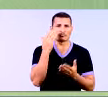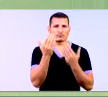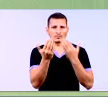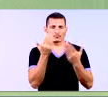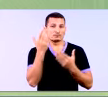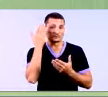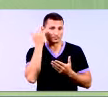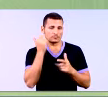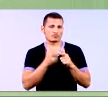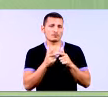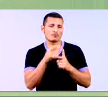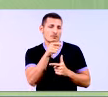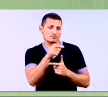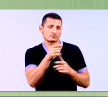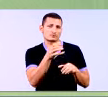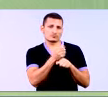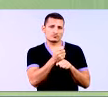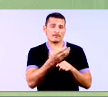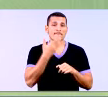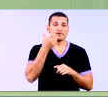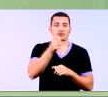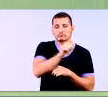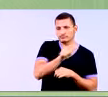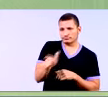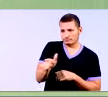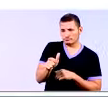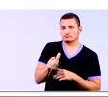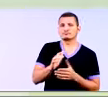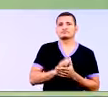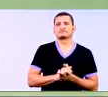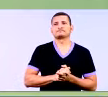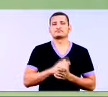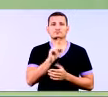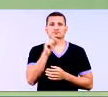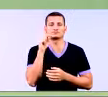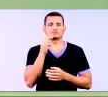é melhor que o outro e fazer a escolha melhor que tiver para aquela determinada aplicação.